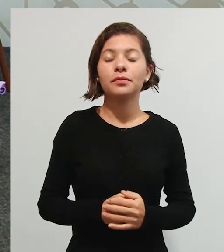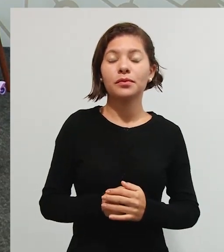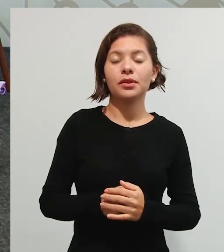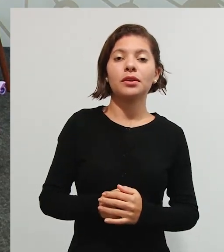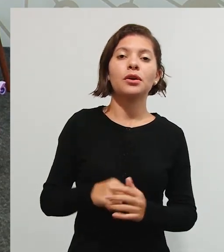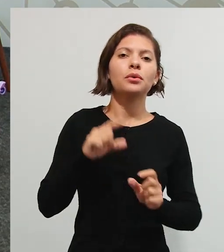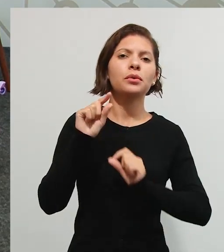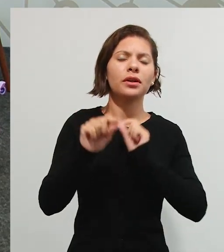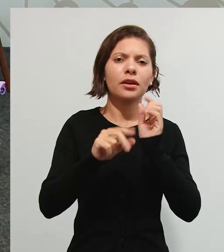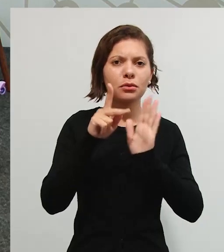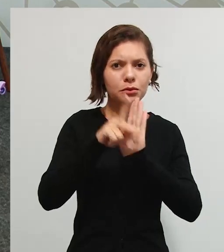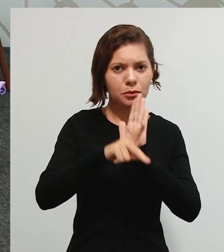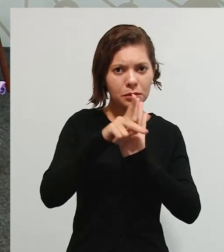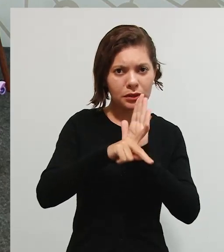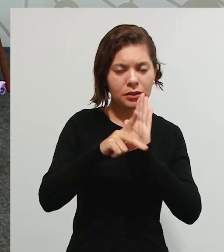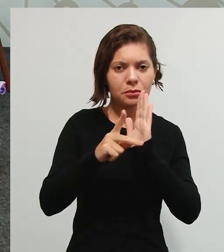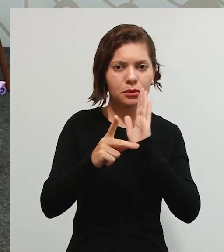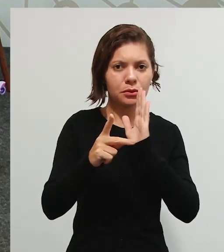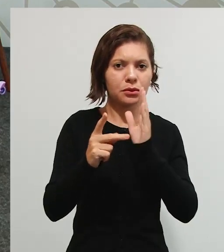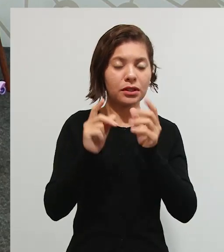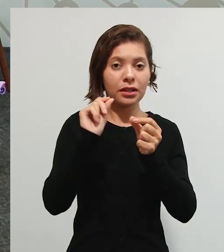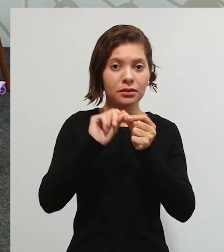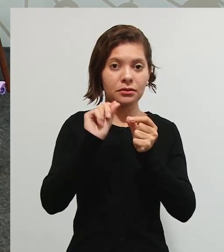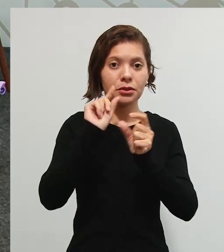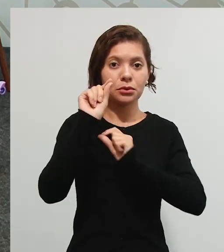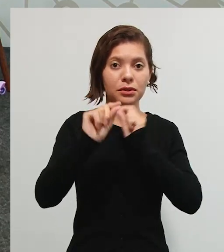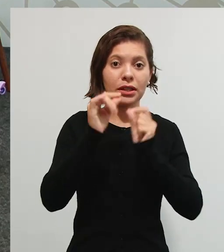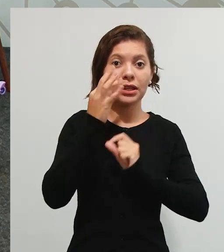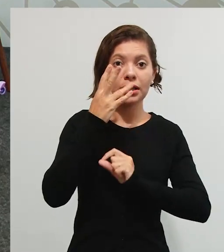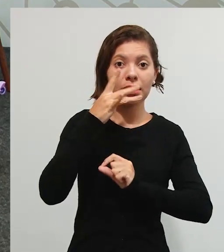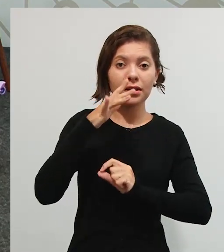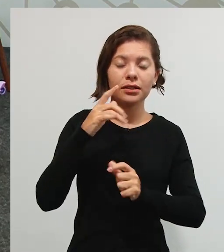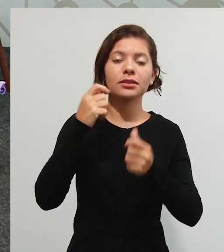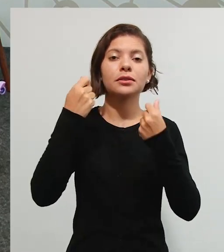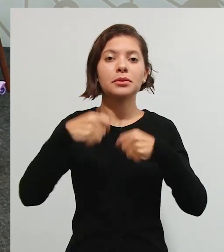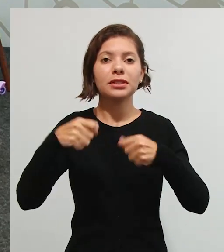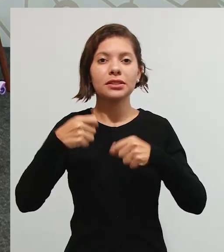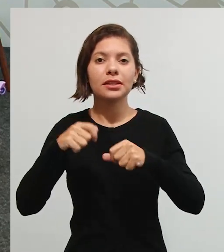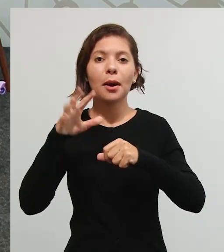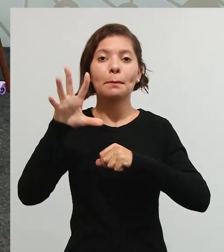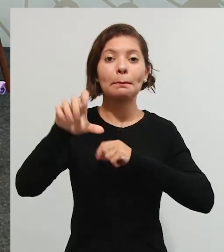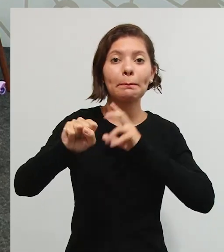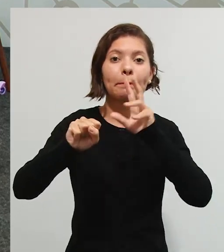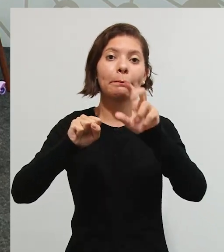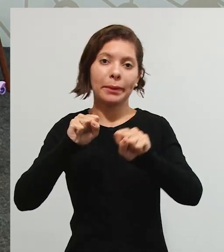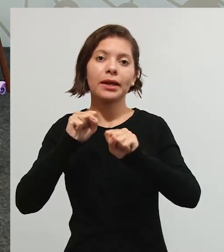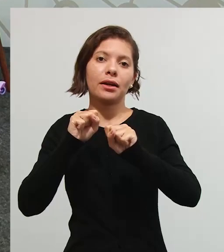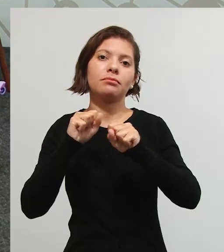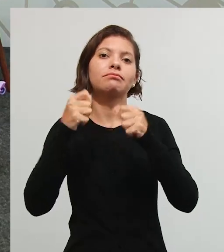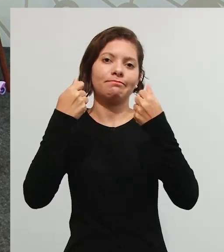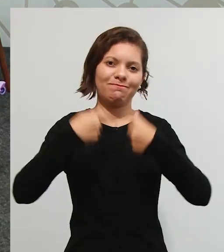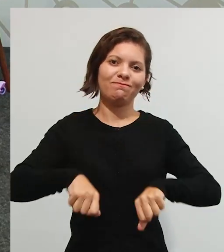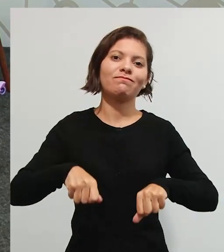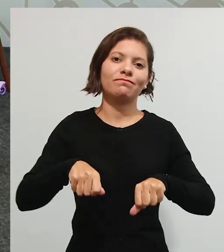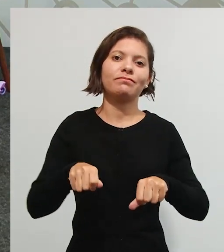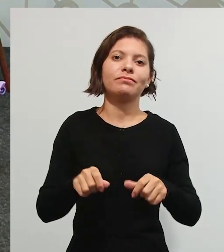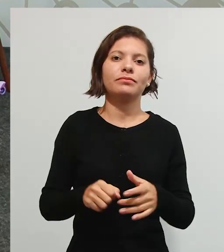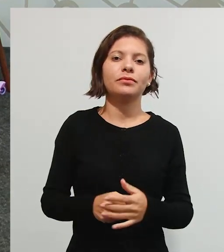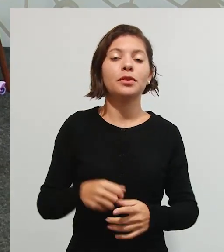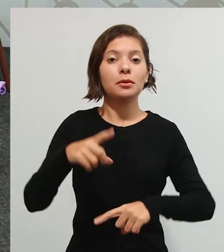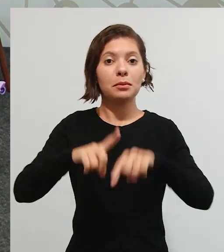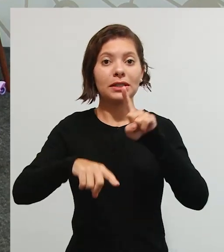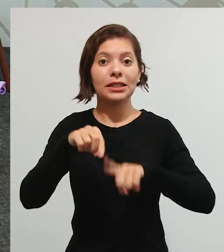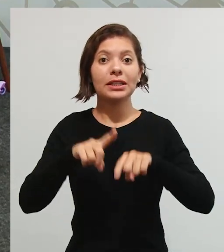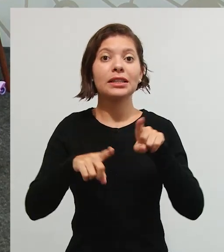princípios que ela desenvolveu são aqueles em que a criança tem que manipular os materiais, os materiais têm que